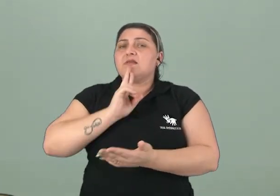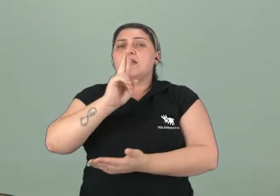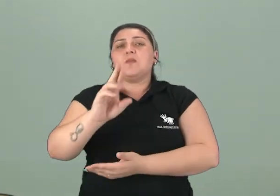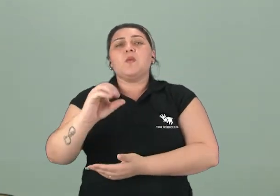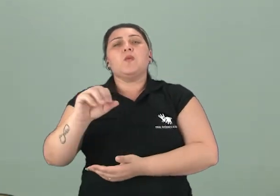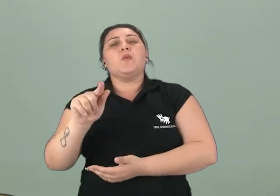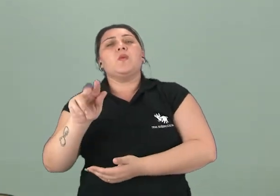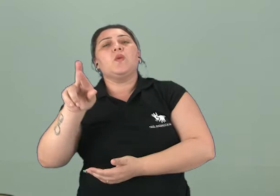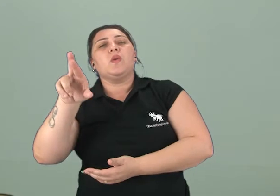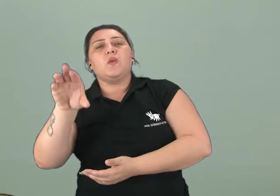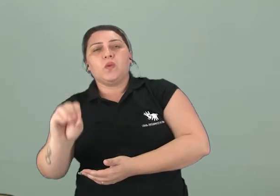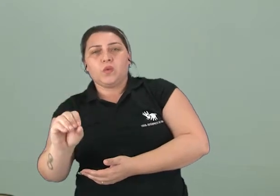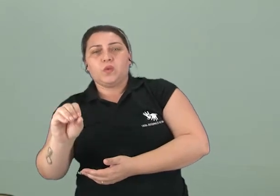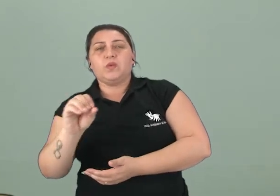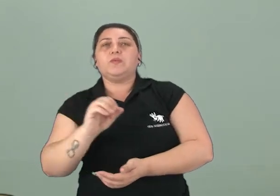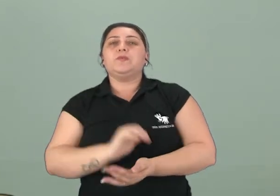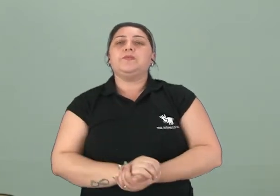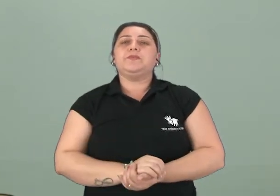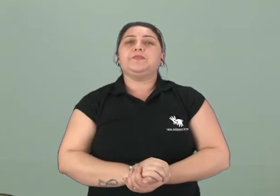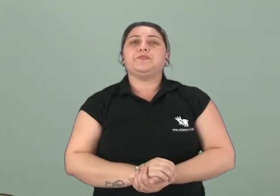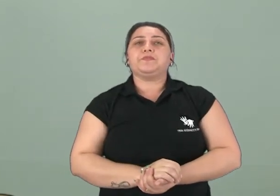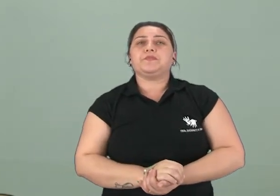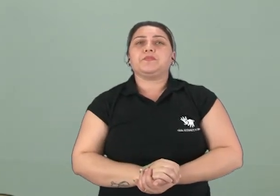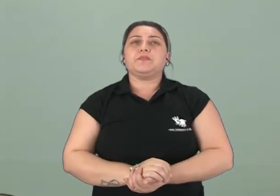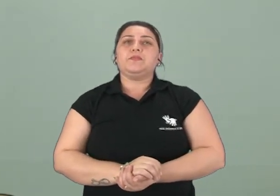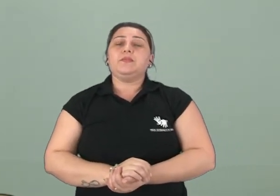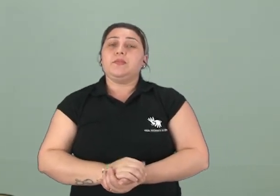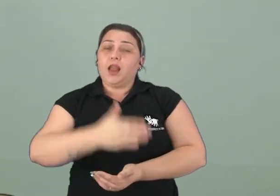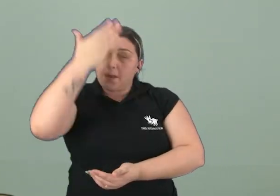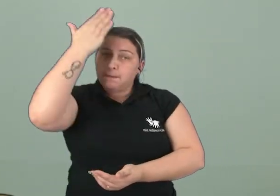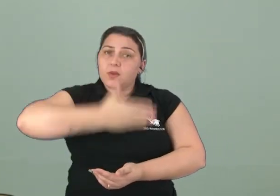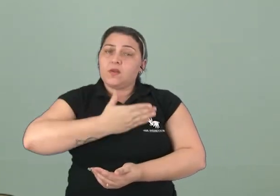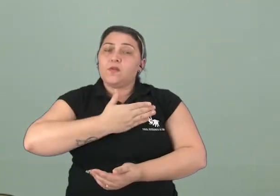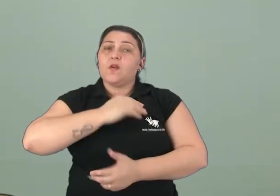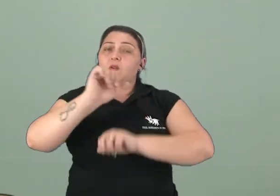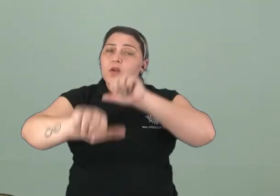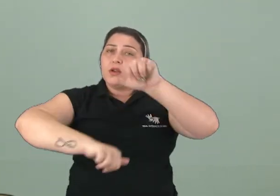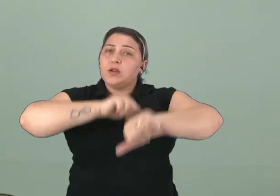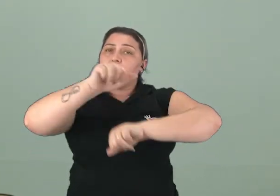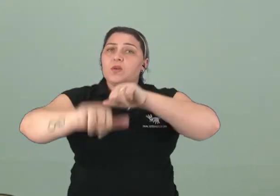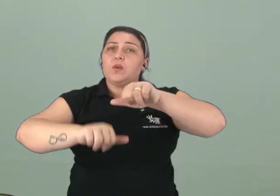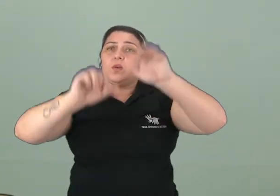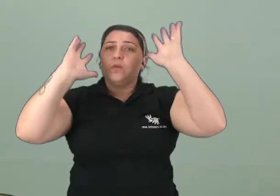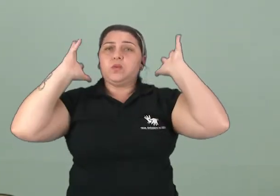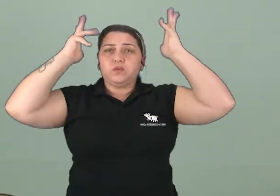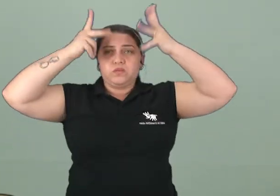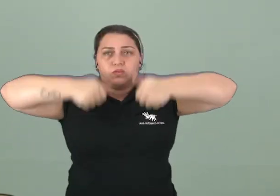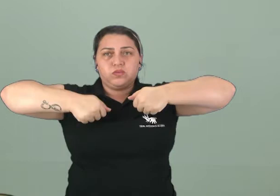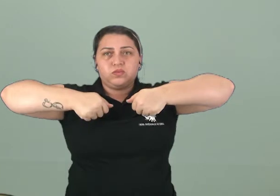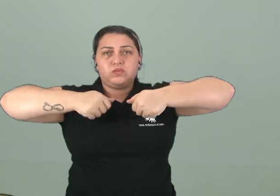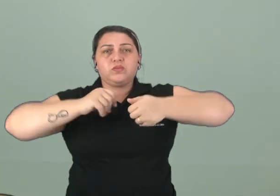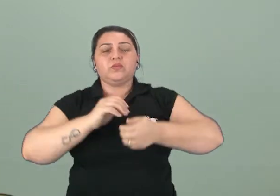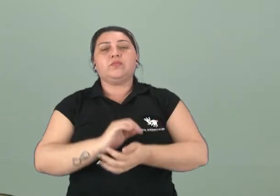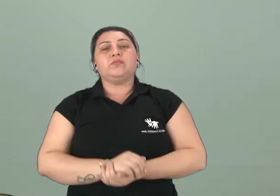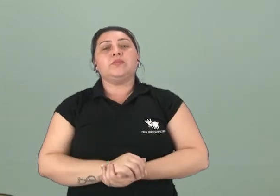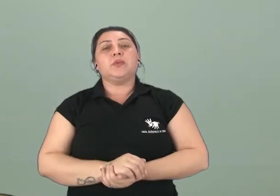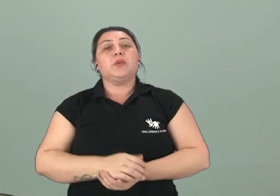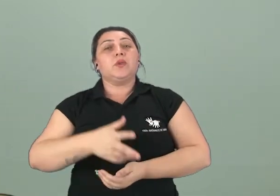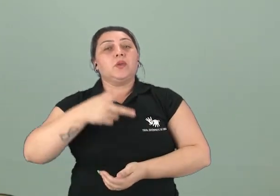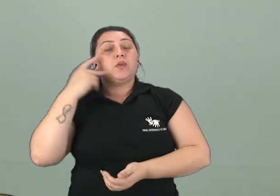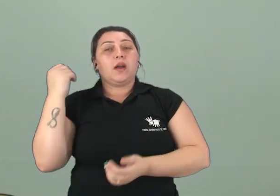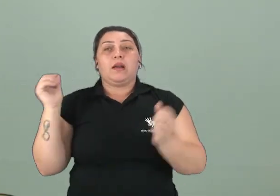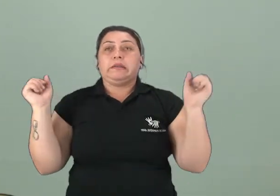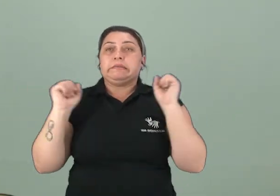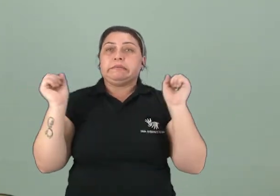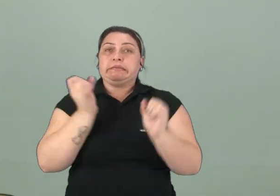respondeu o ogro bruscamente para lhe provar vou me transformar num Leão o